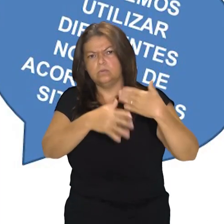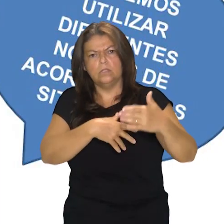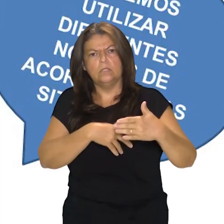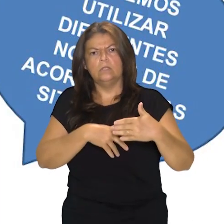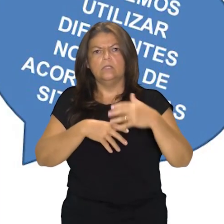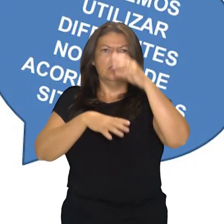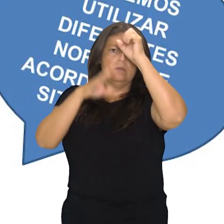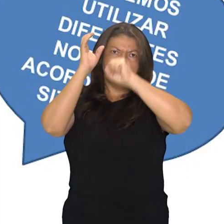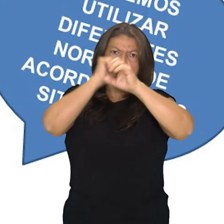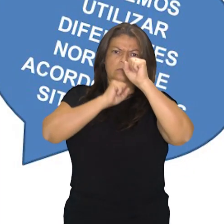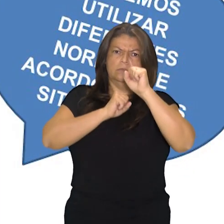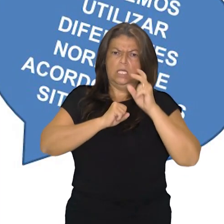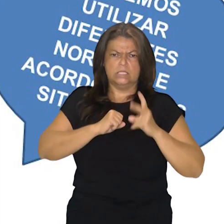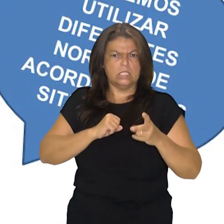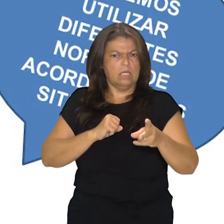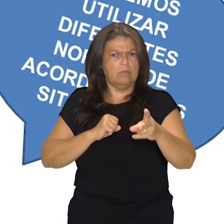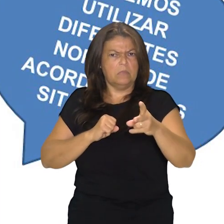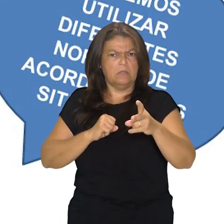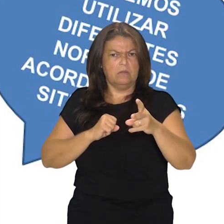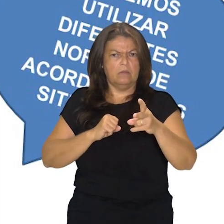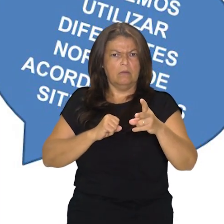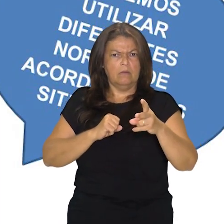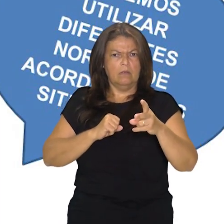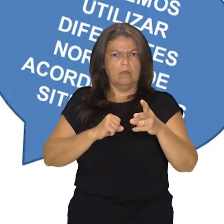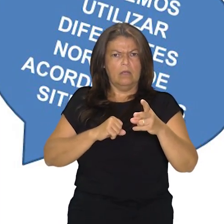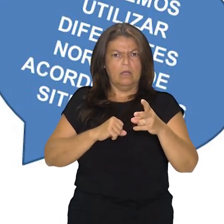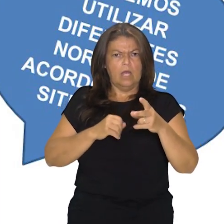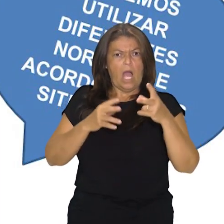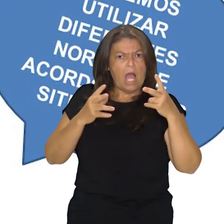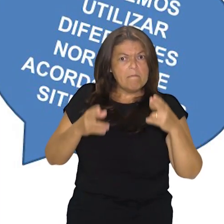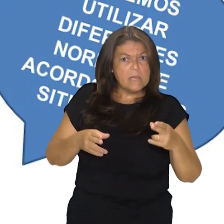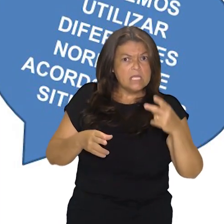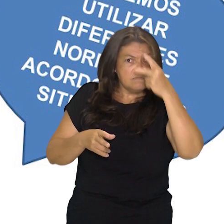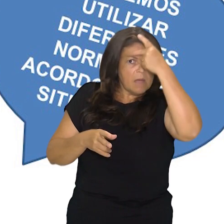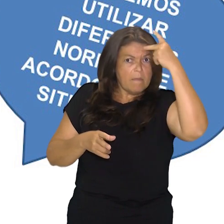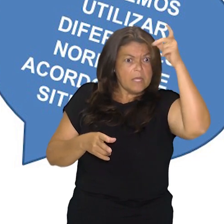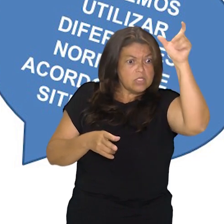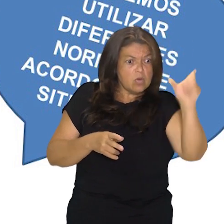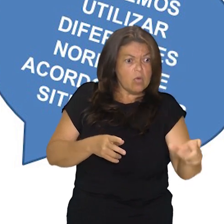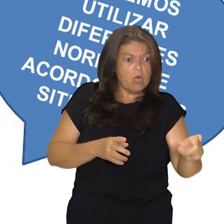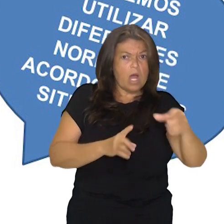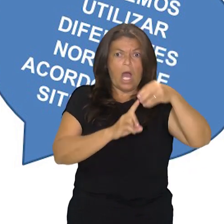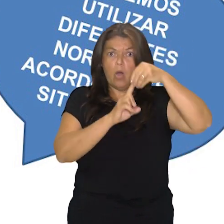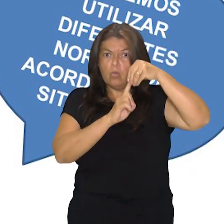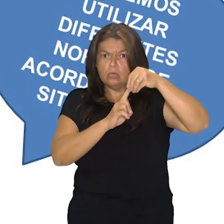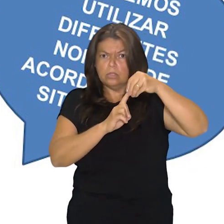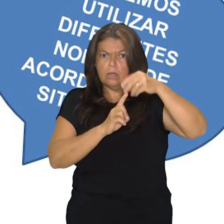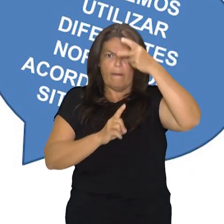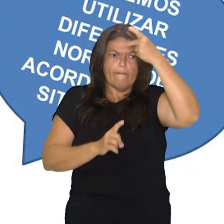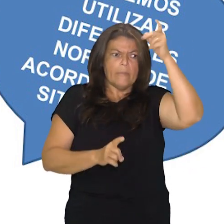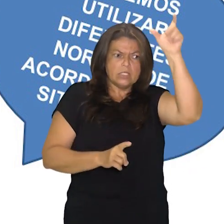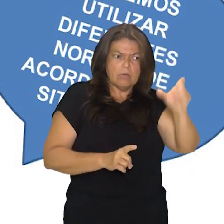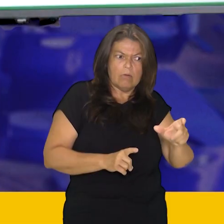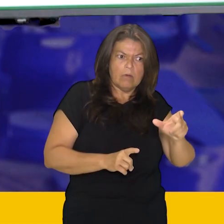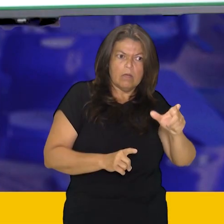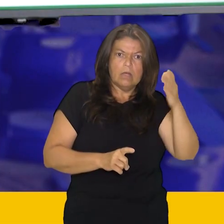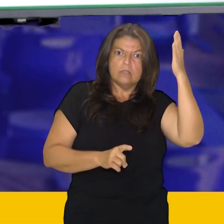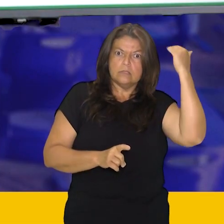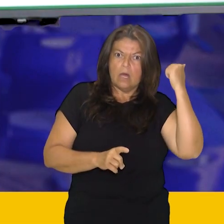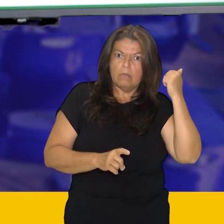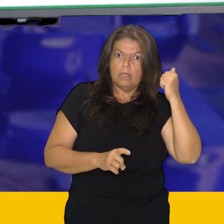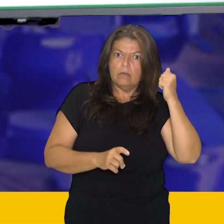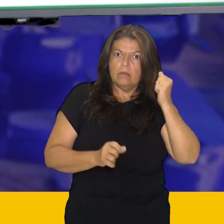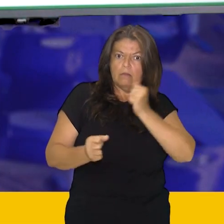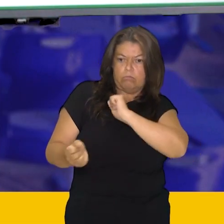condições e estilo? Não. E como vocês viram, a mesma pessoa pode usar a língua de diferentes formas, dependendo da situação comunicativa em que